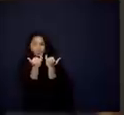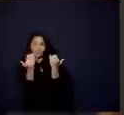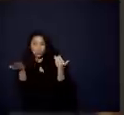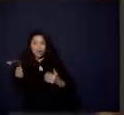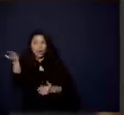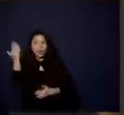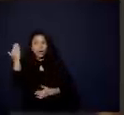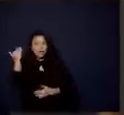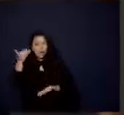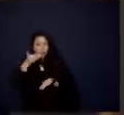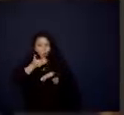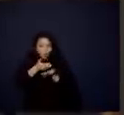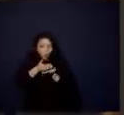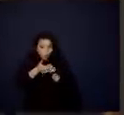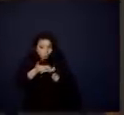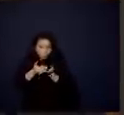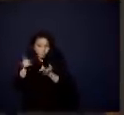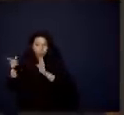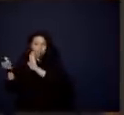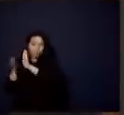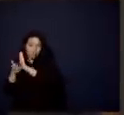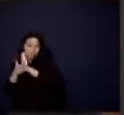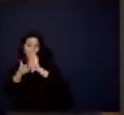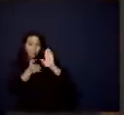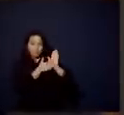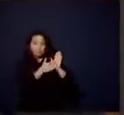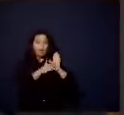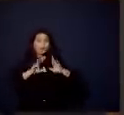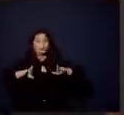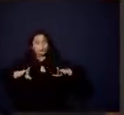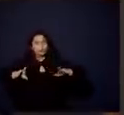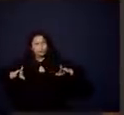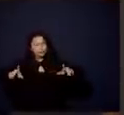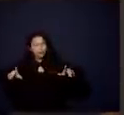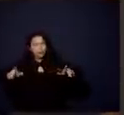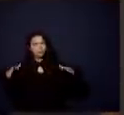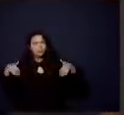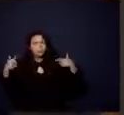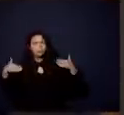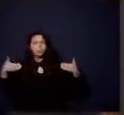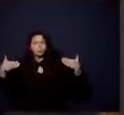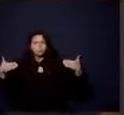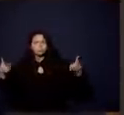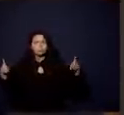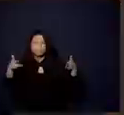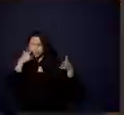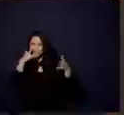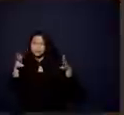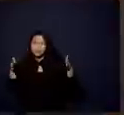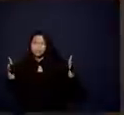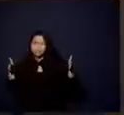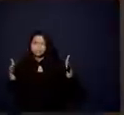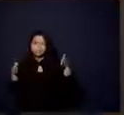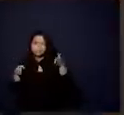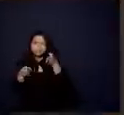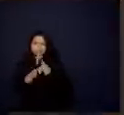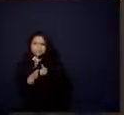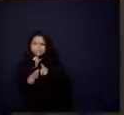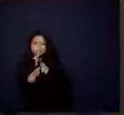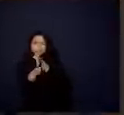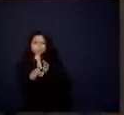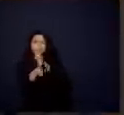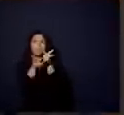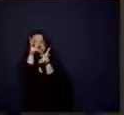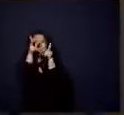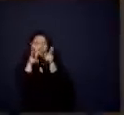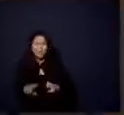começou a tramitação significa que dentro do congresso nacional também amadureceu o debate obviamente a construção